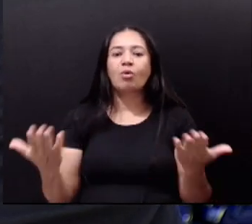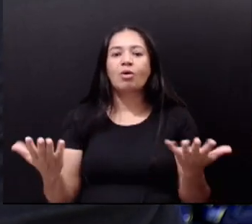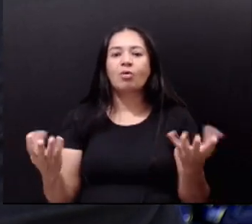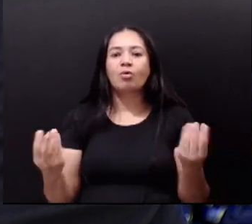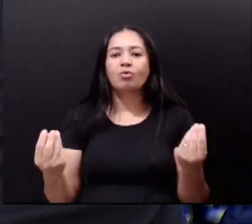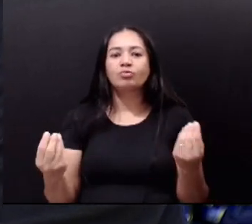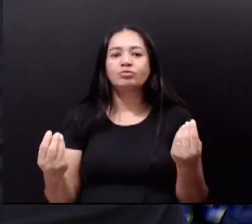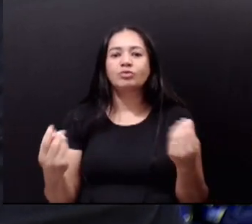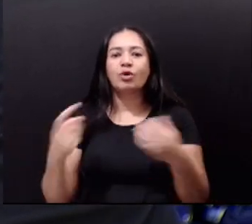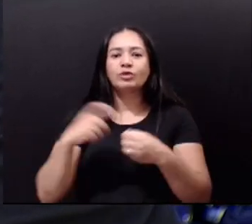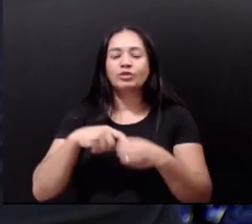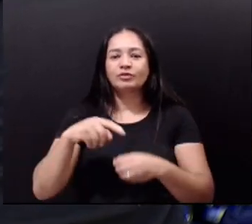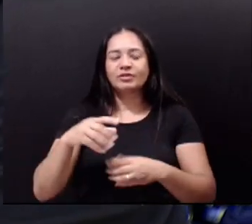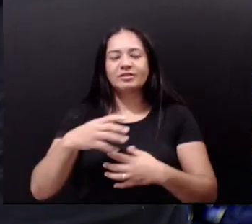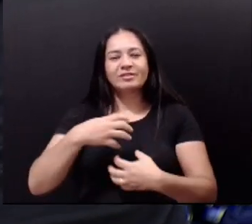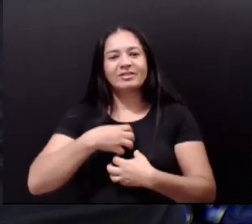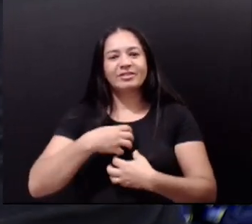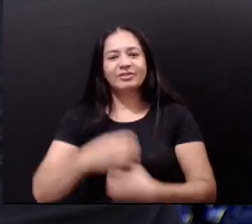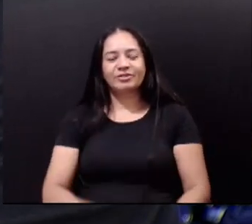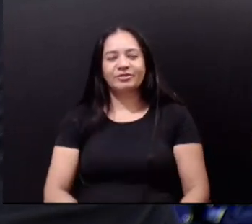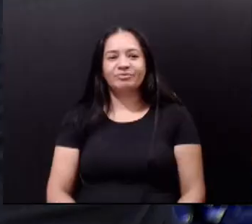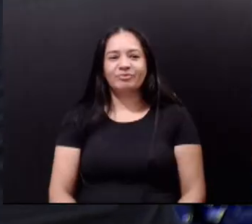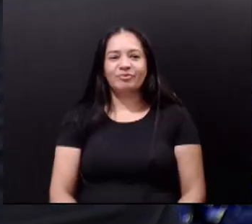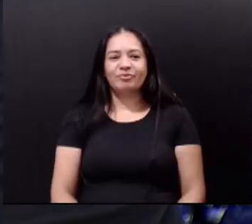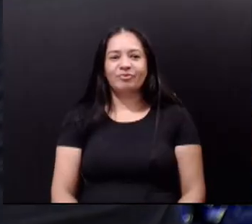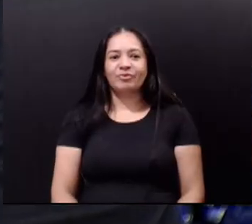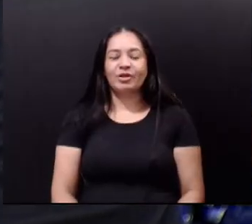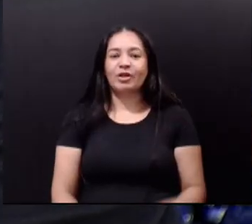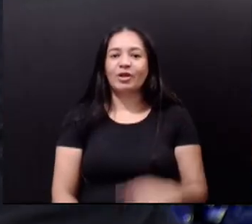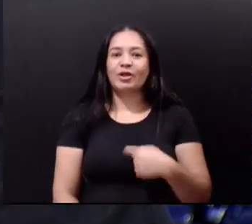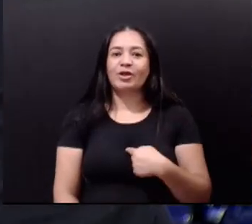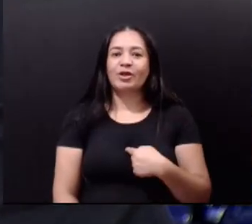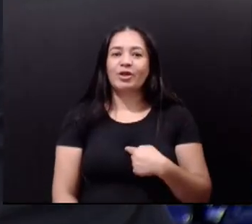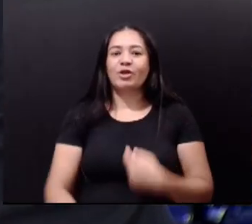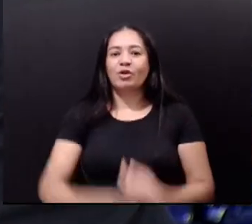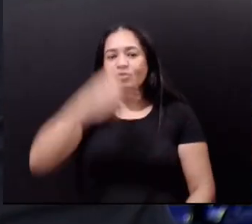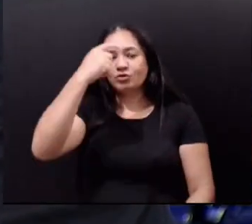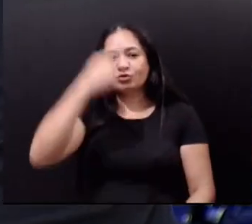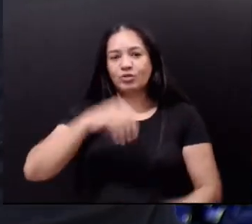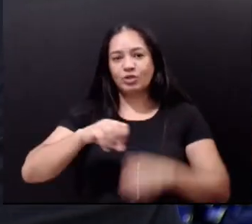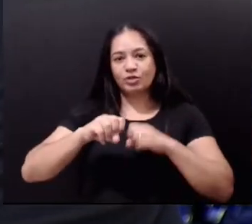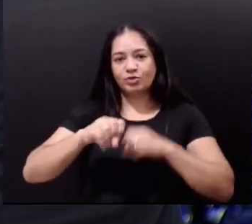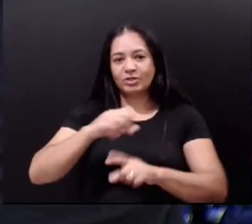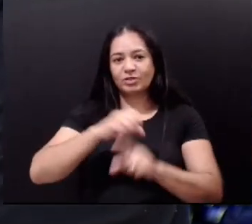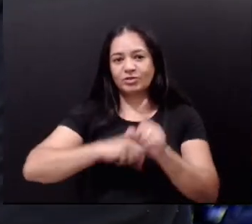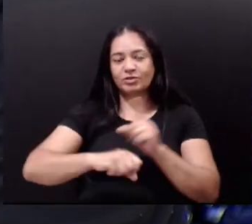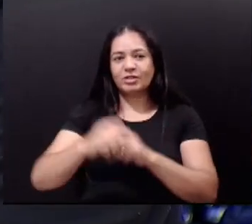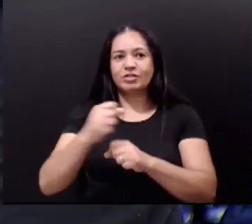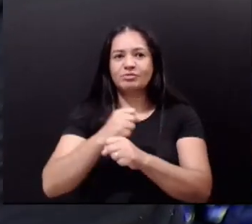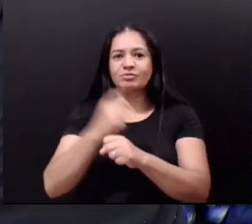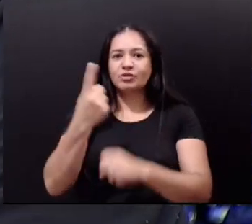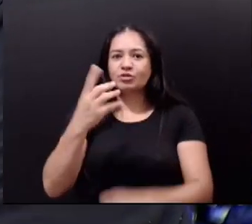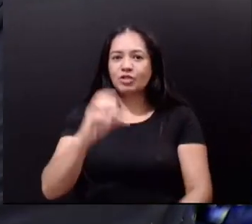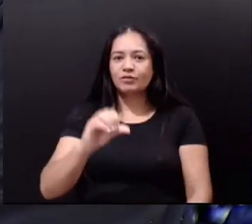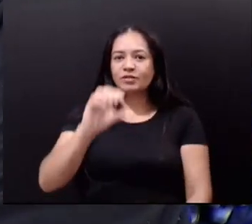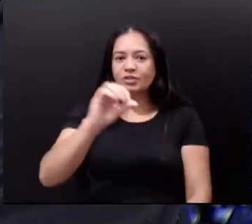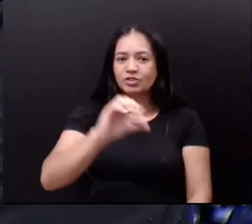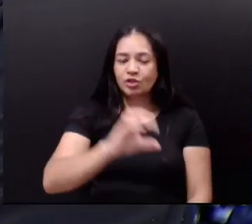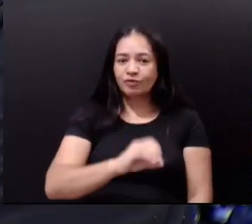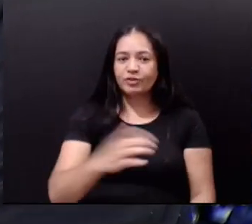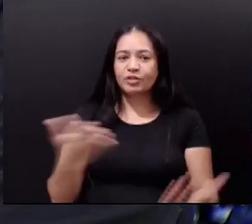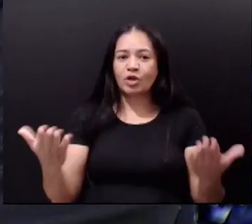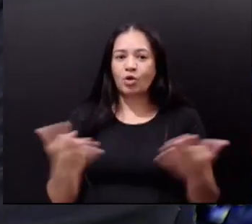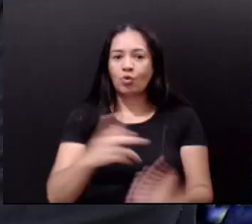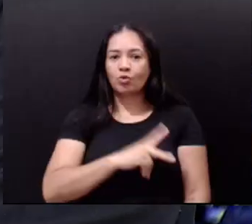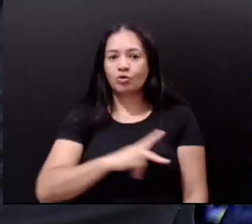pessoas? Bom, eu sou educador social desde 1990, né? Hoje eu sou presidente da ESP, que